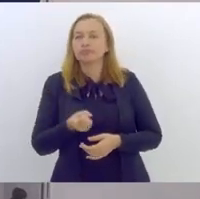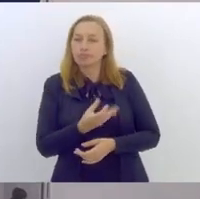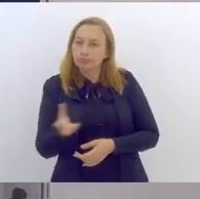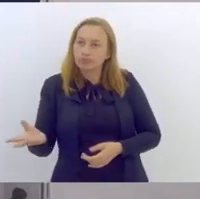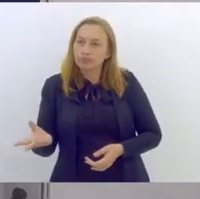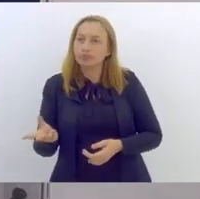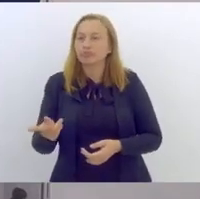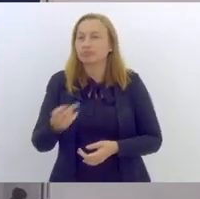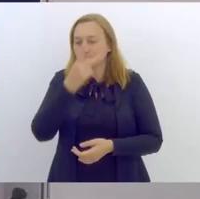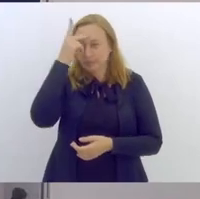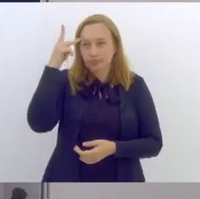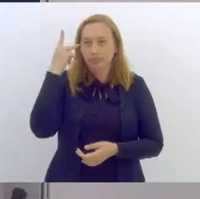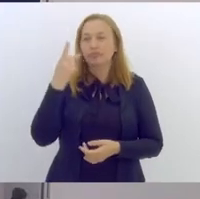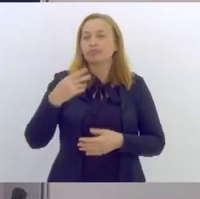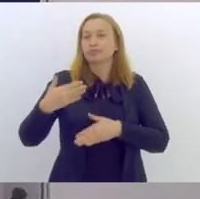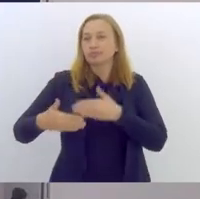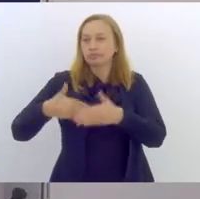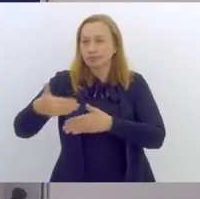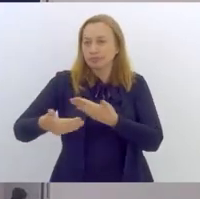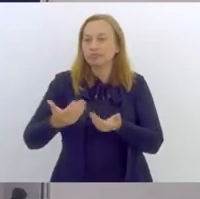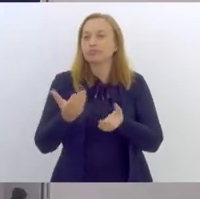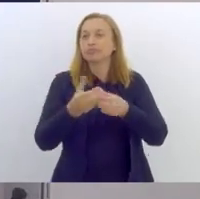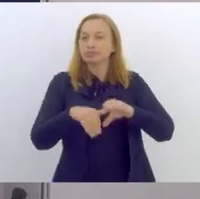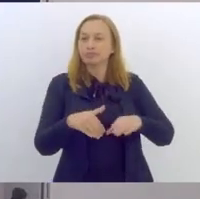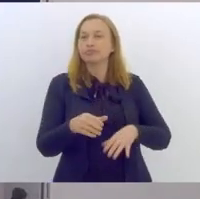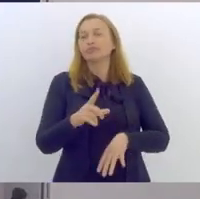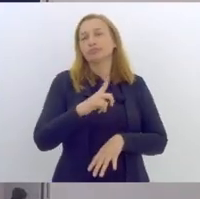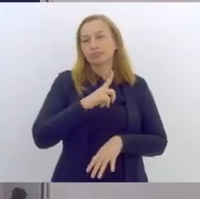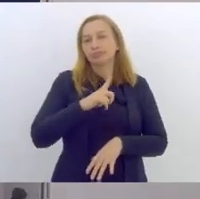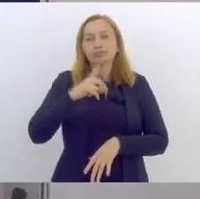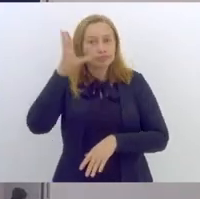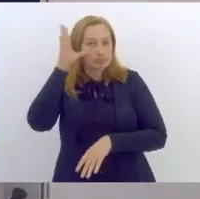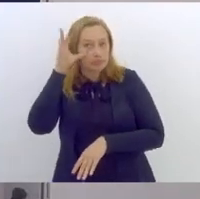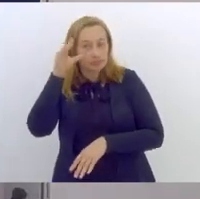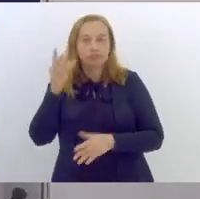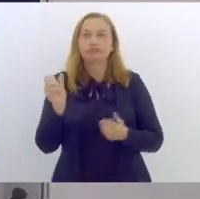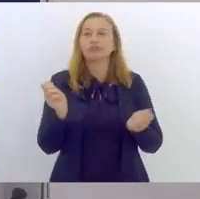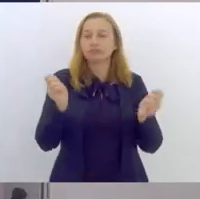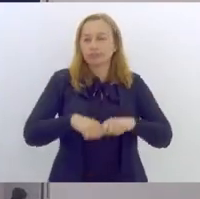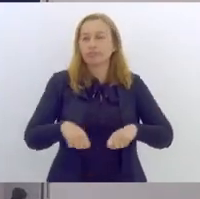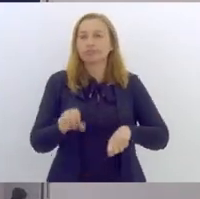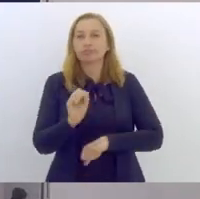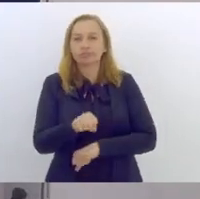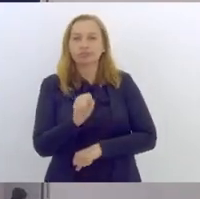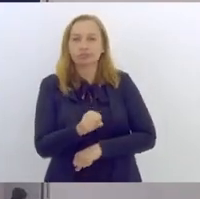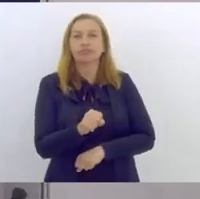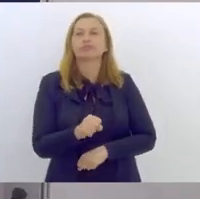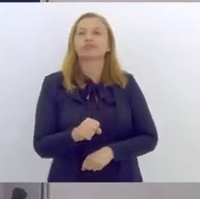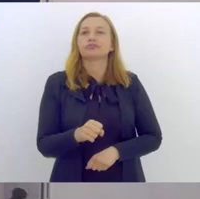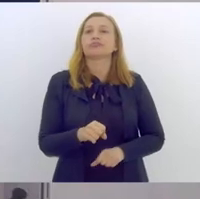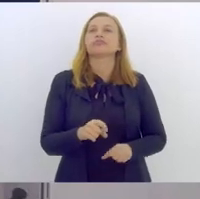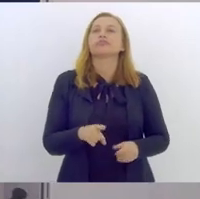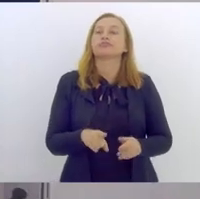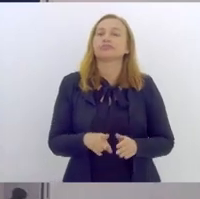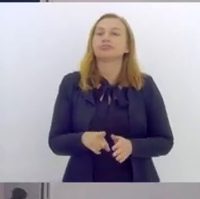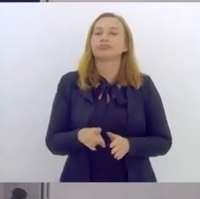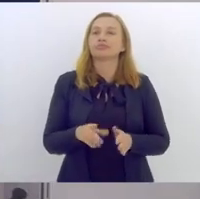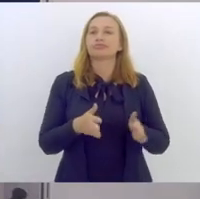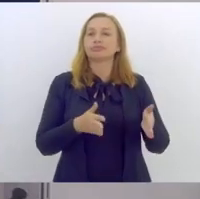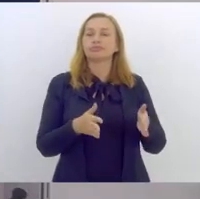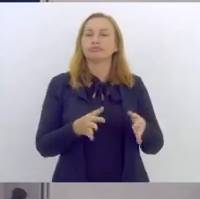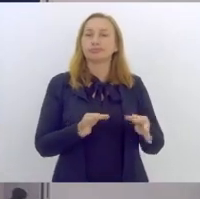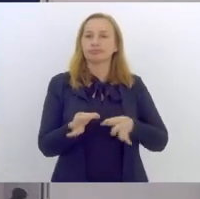ao longo da validade do concurso Mas se há o interesse e se há possibilidade de se fazer essa questão do cronograma